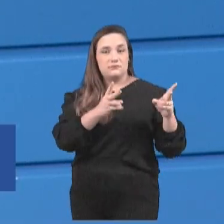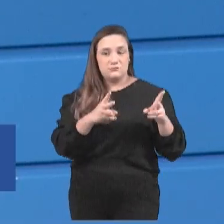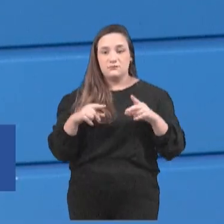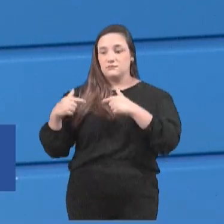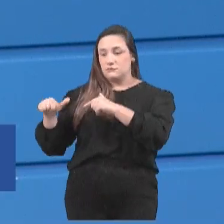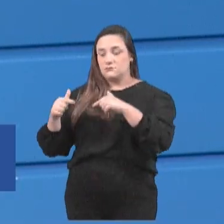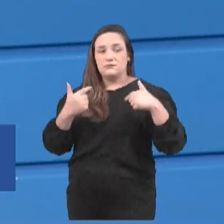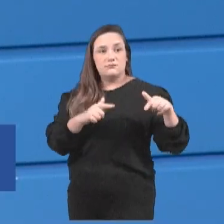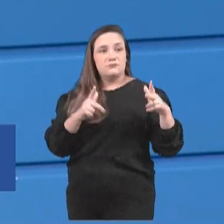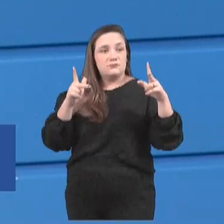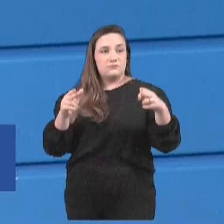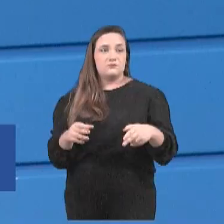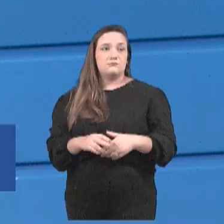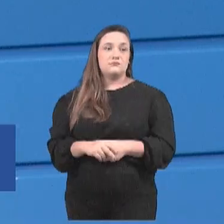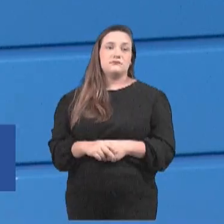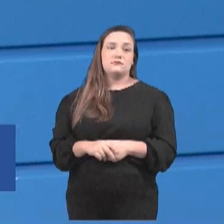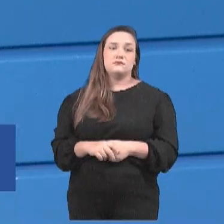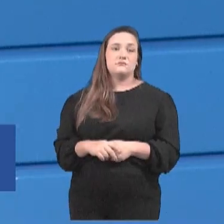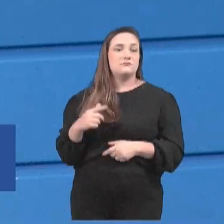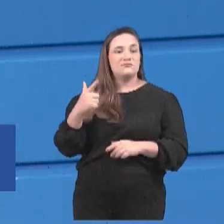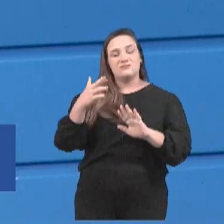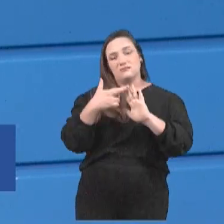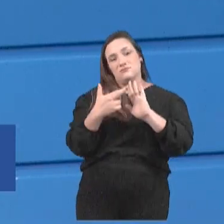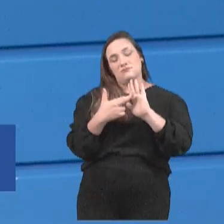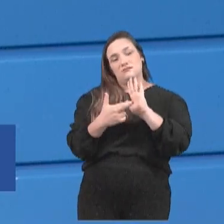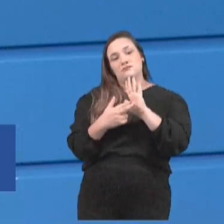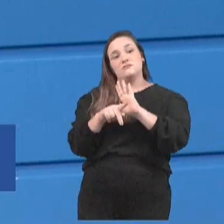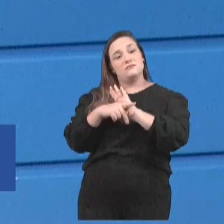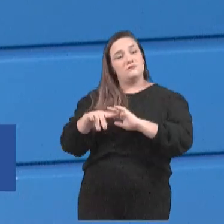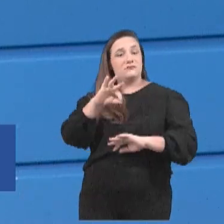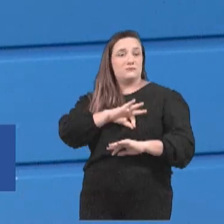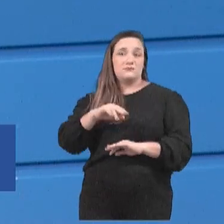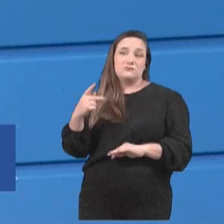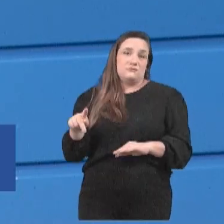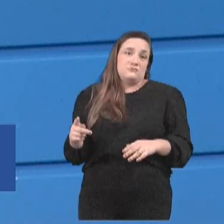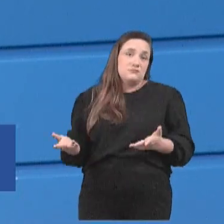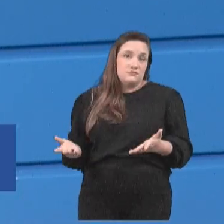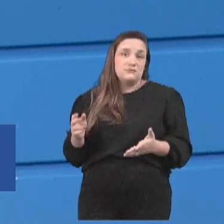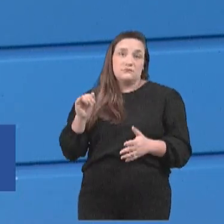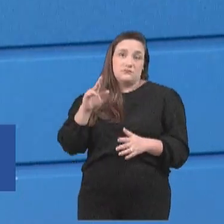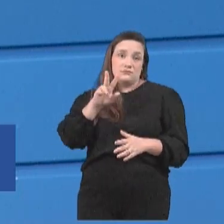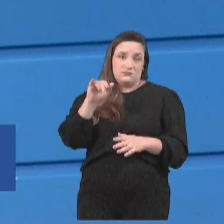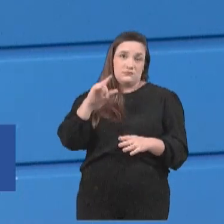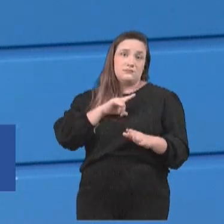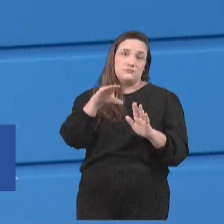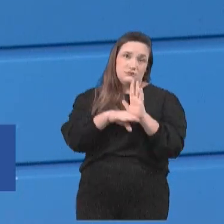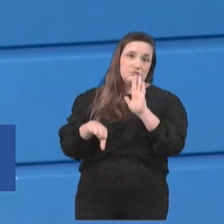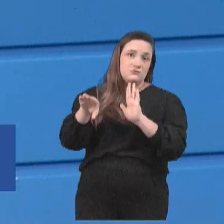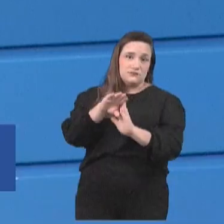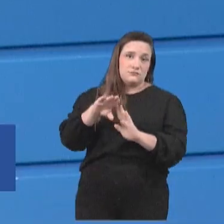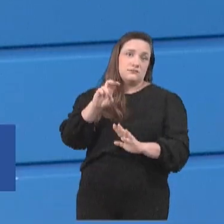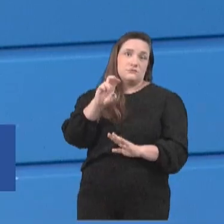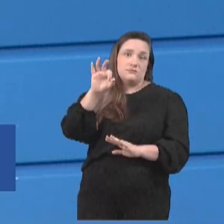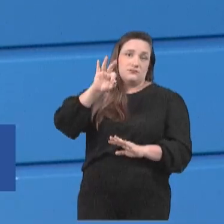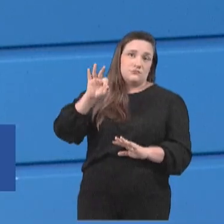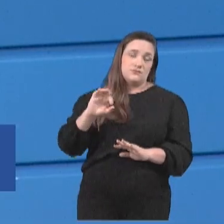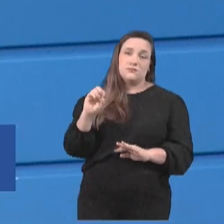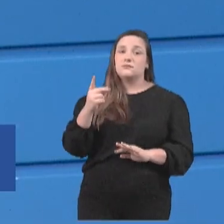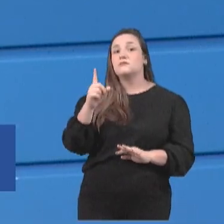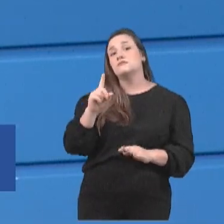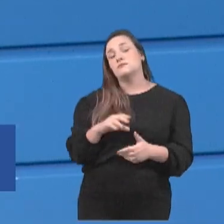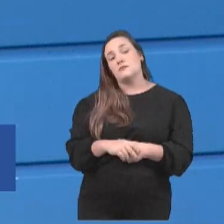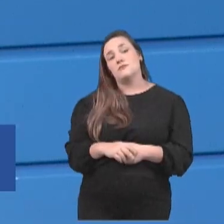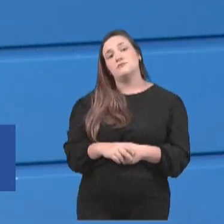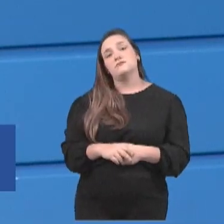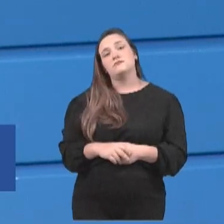atividades, e que não há também uma regulamentação sobre o salário dos que estão sendo terceirizados.